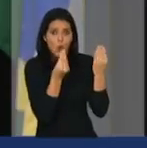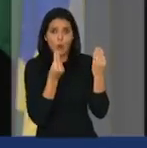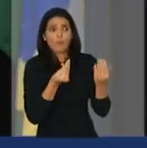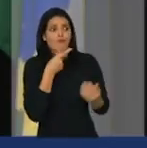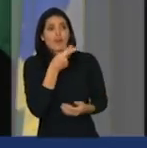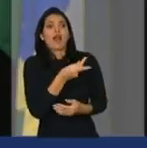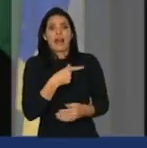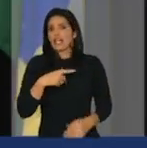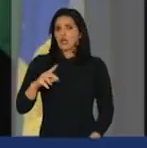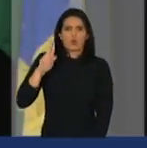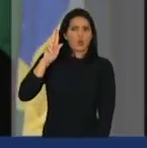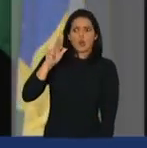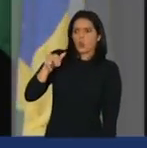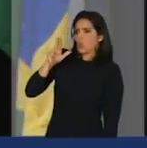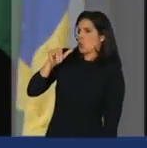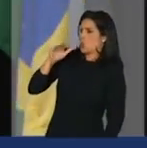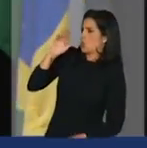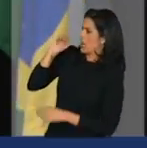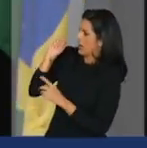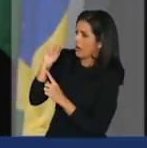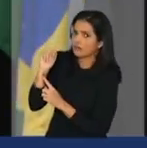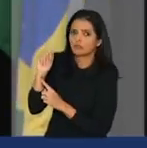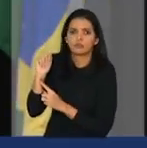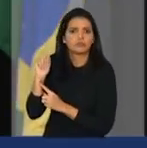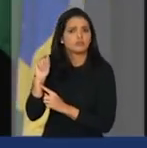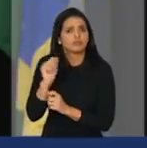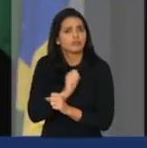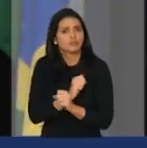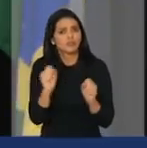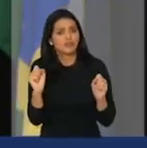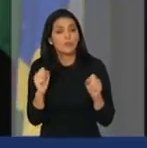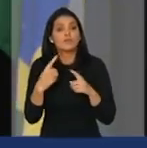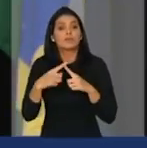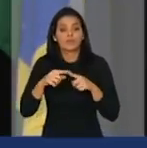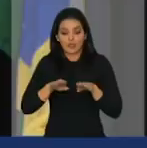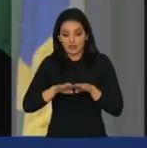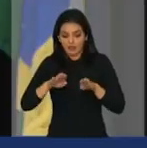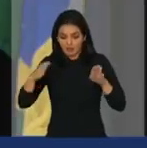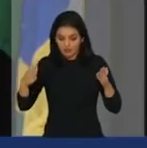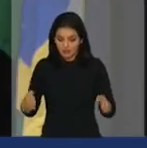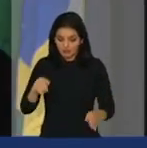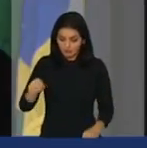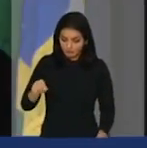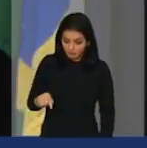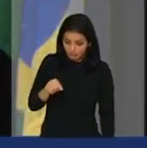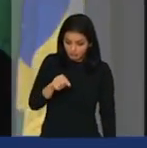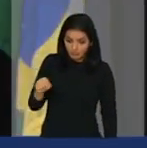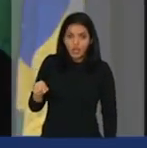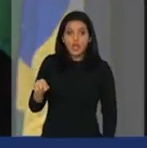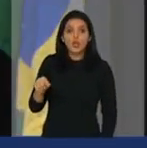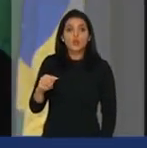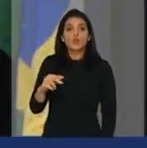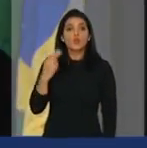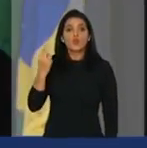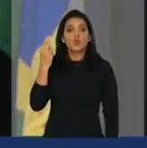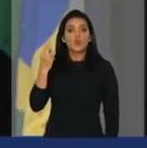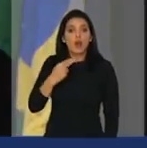a respeito desse tema porque as nossas zonas são inauditáveis a